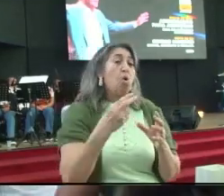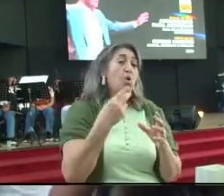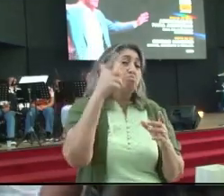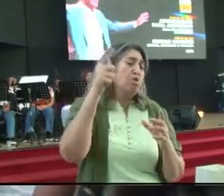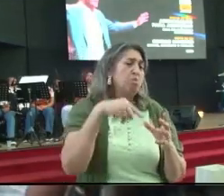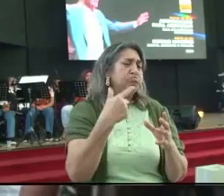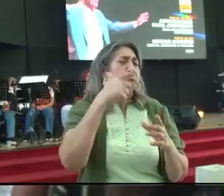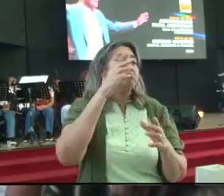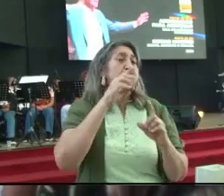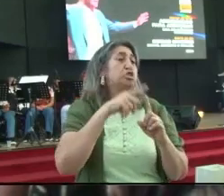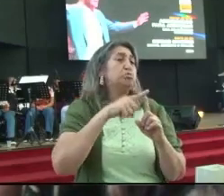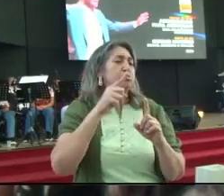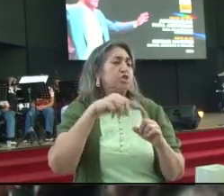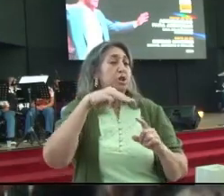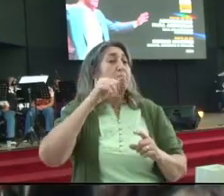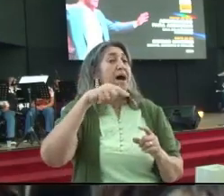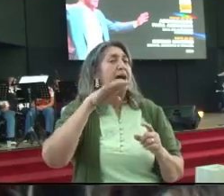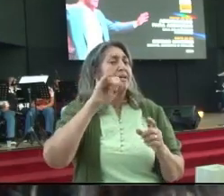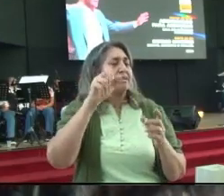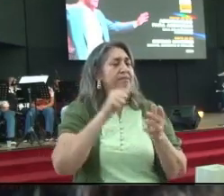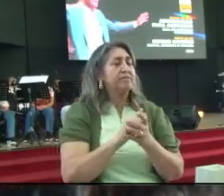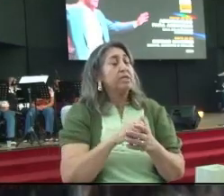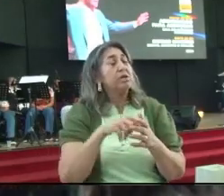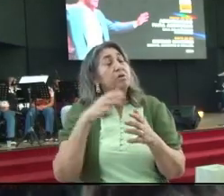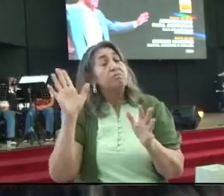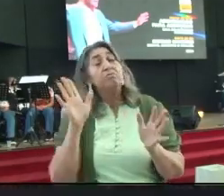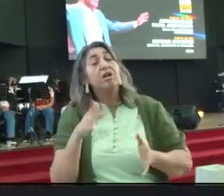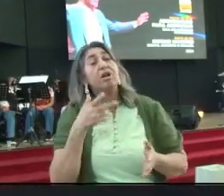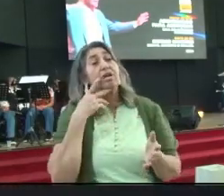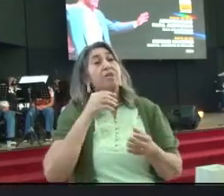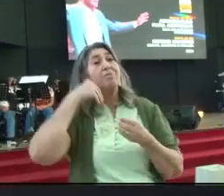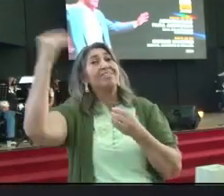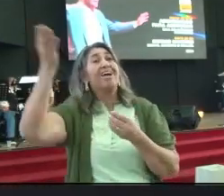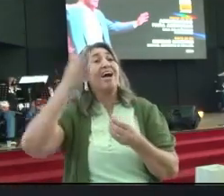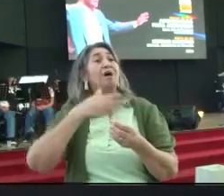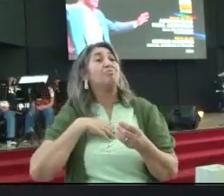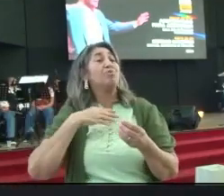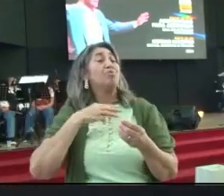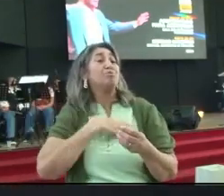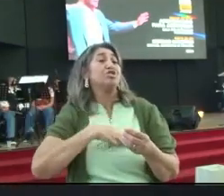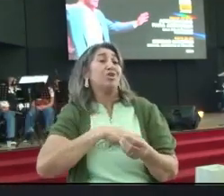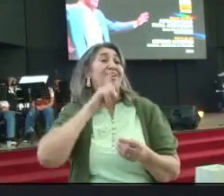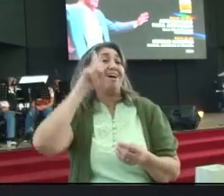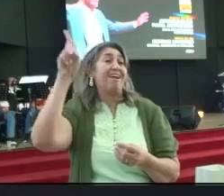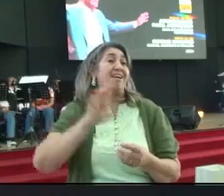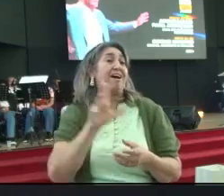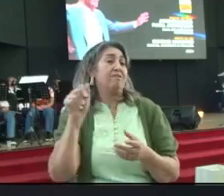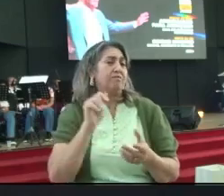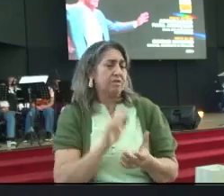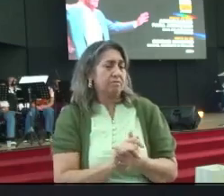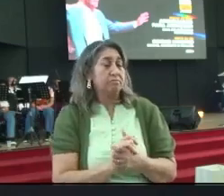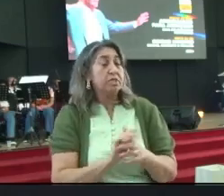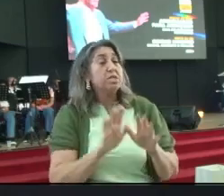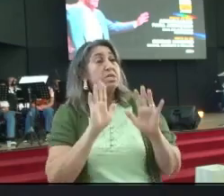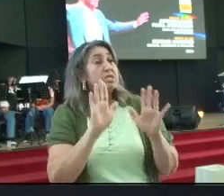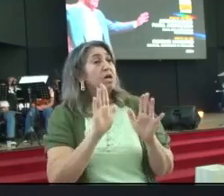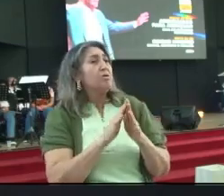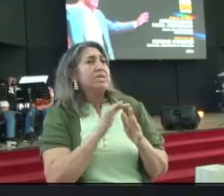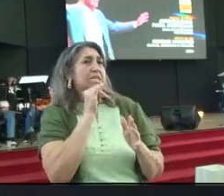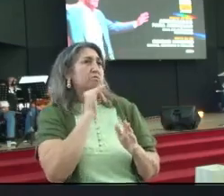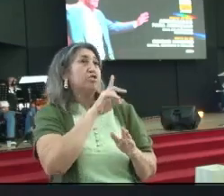desta igreja, quem que paga a luz aqui, pastor? Pastor Gileade, quando chega o dia de pagar a luz aqui é muito